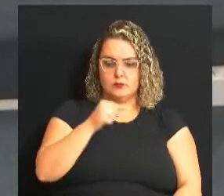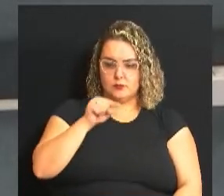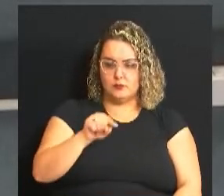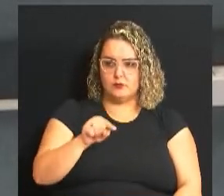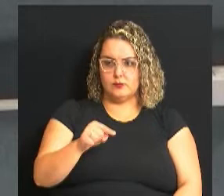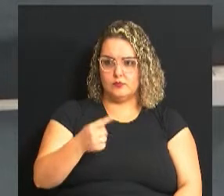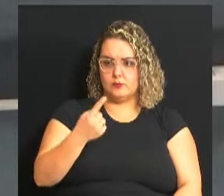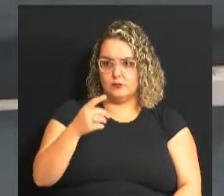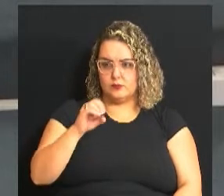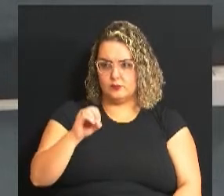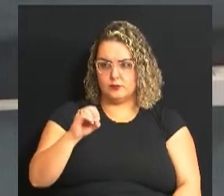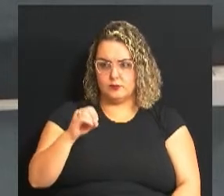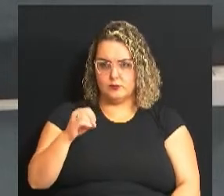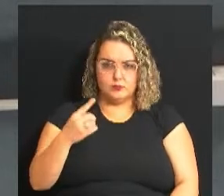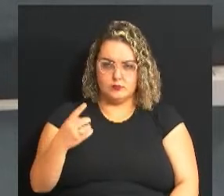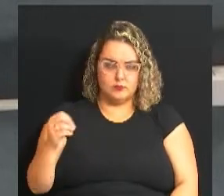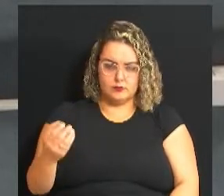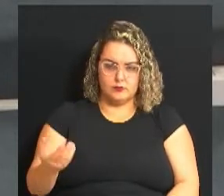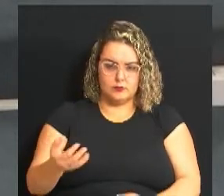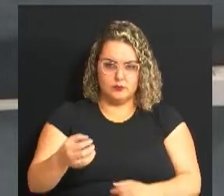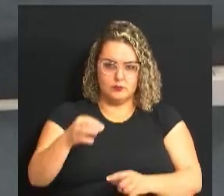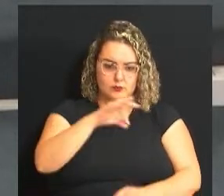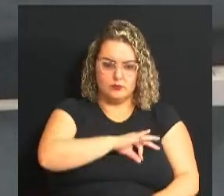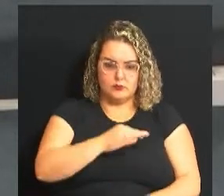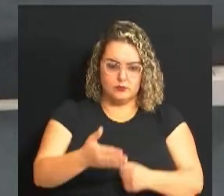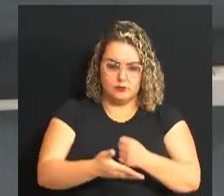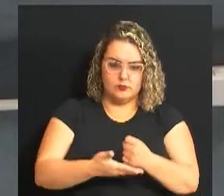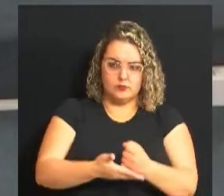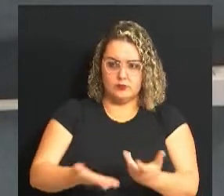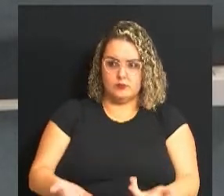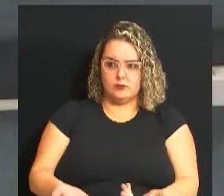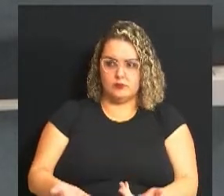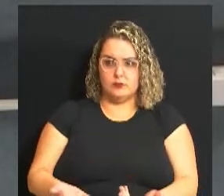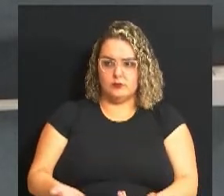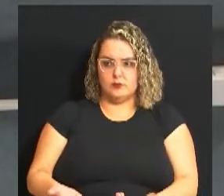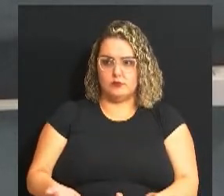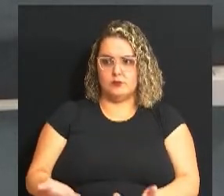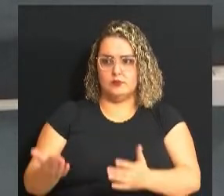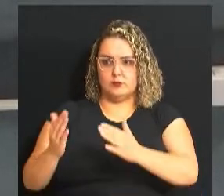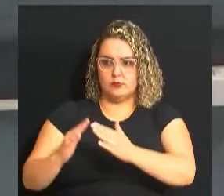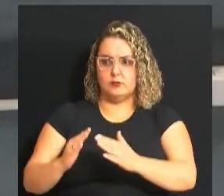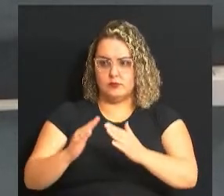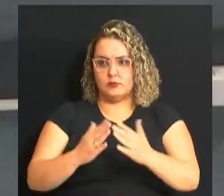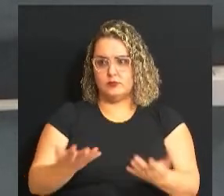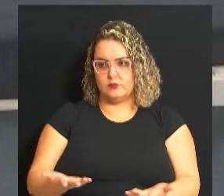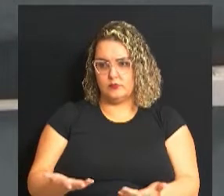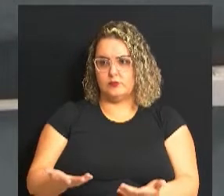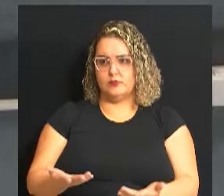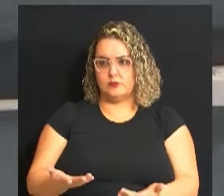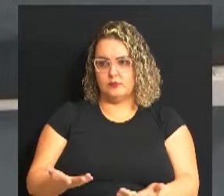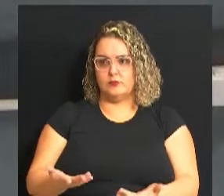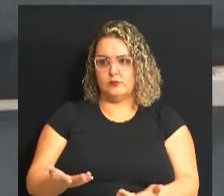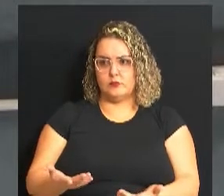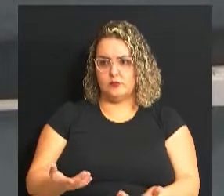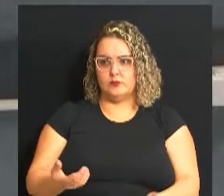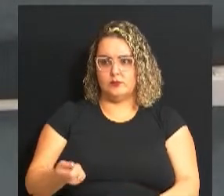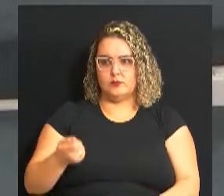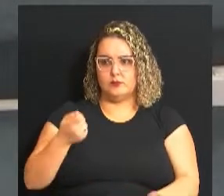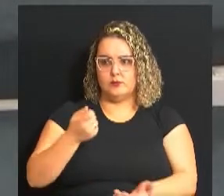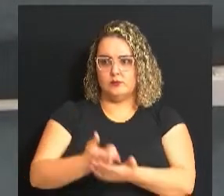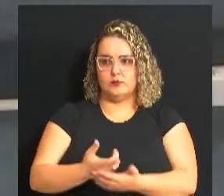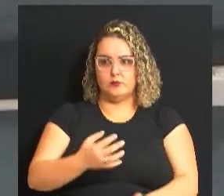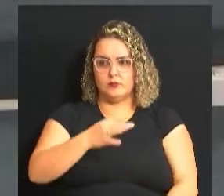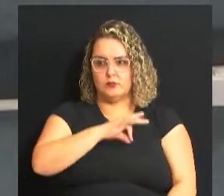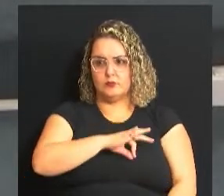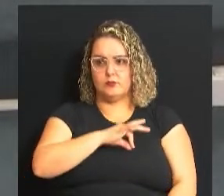Então, eu acredito que os moradores vão ser muito onerados em ter que arcar a partir desse salário, a